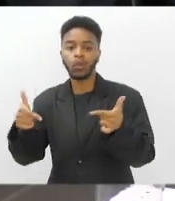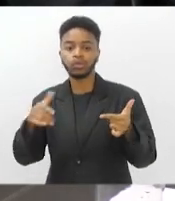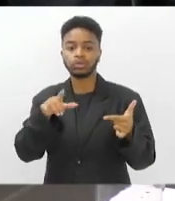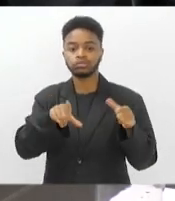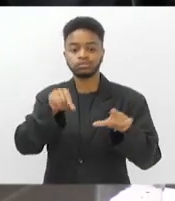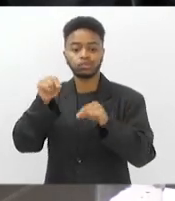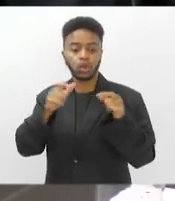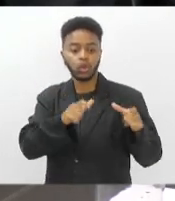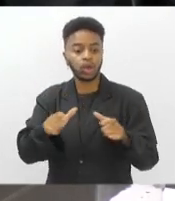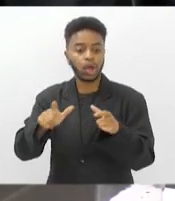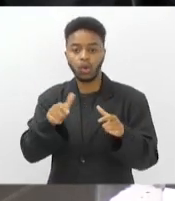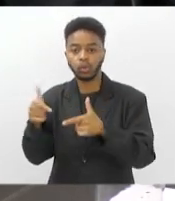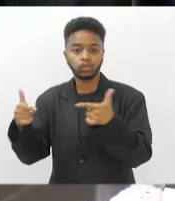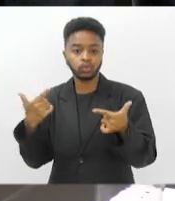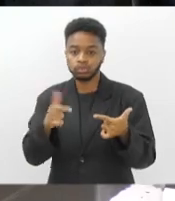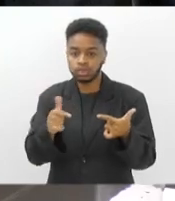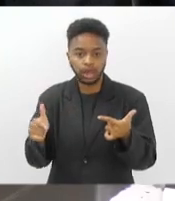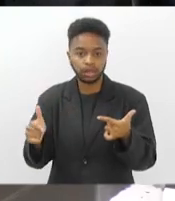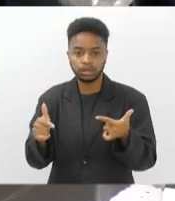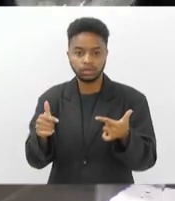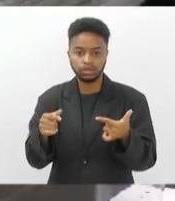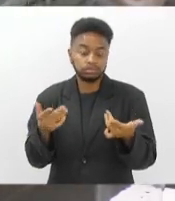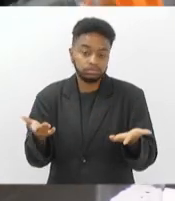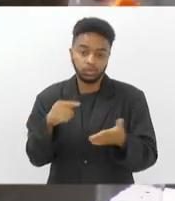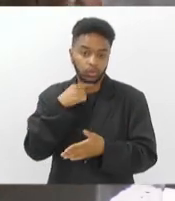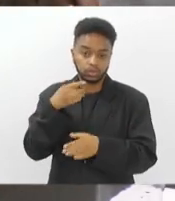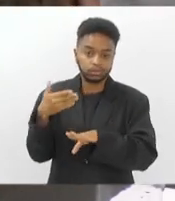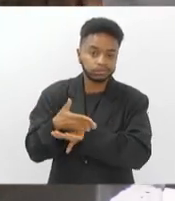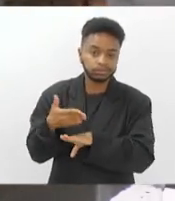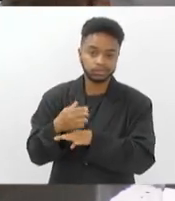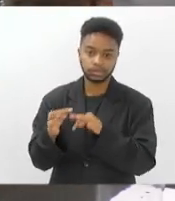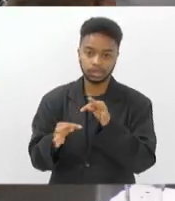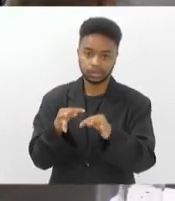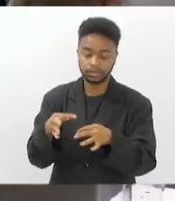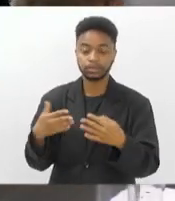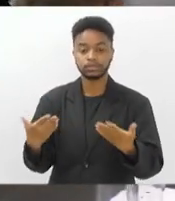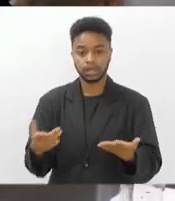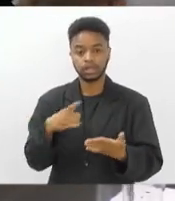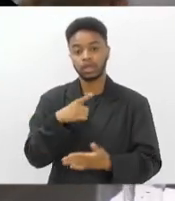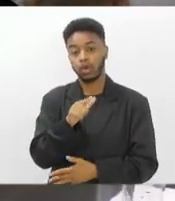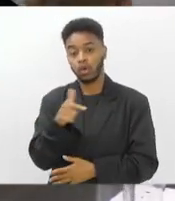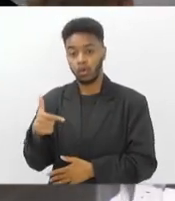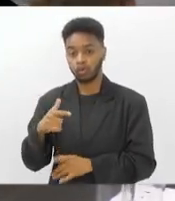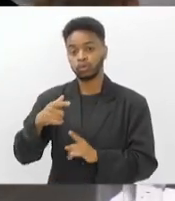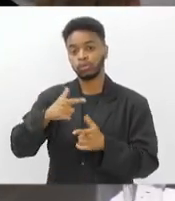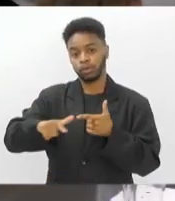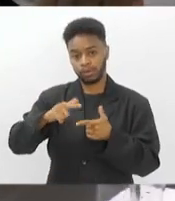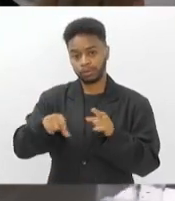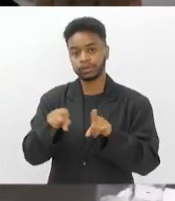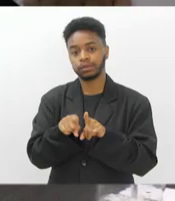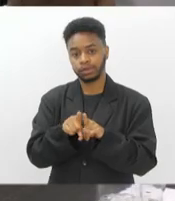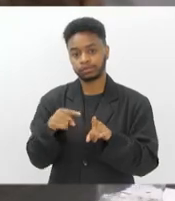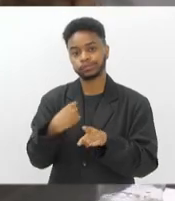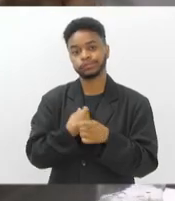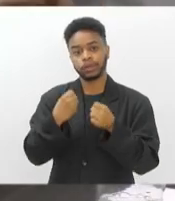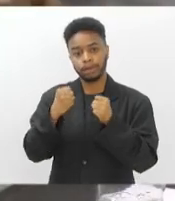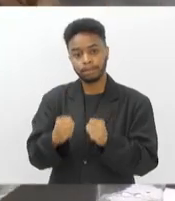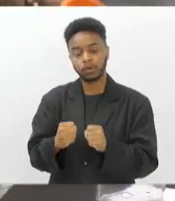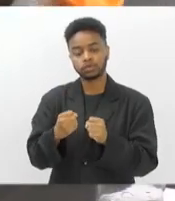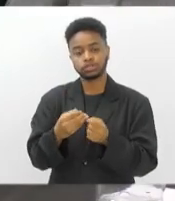região para que as crianças jovens fizessem o tratamento continuado então é um outro caso também que a gente poderia junto com o